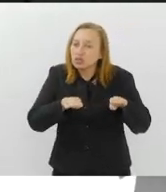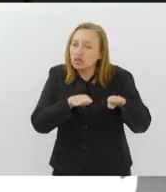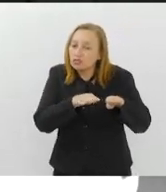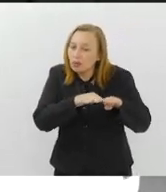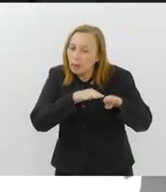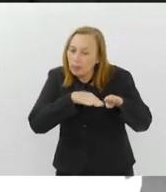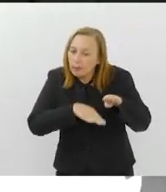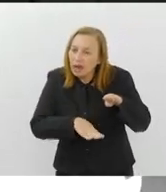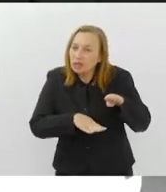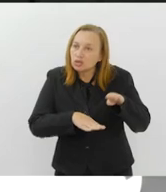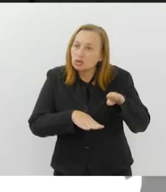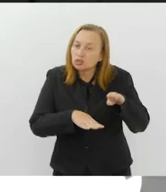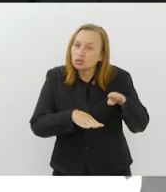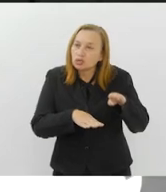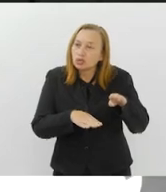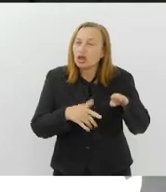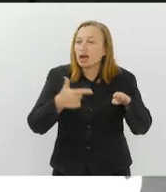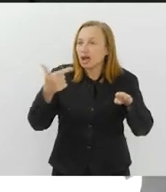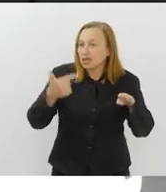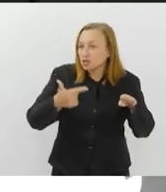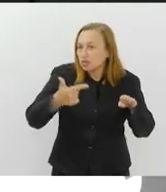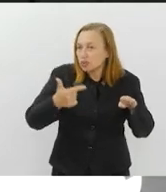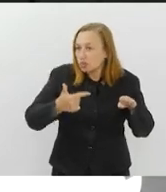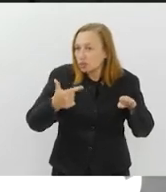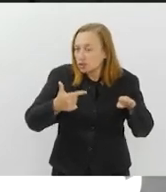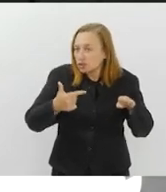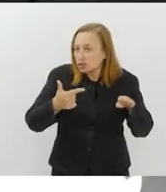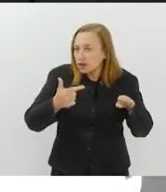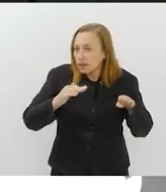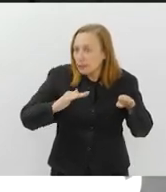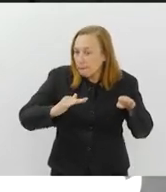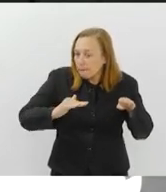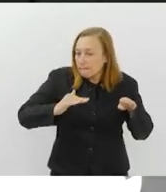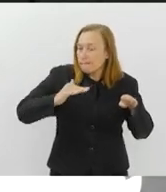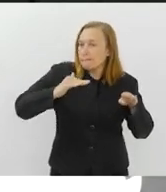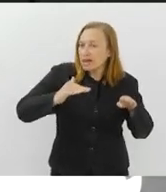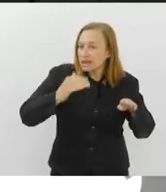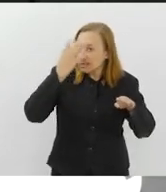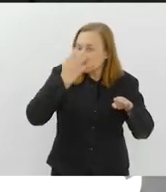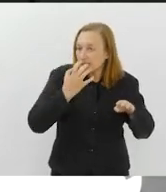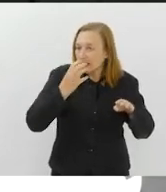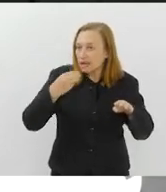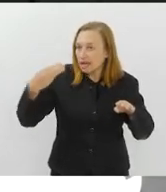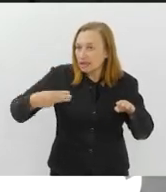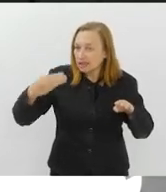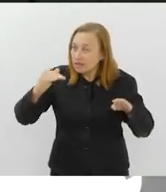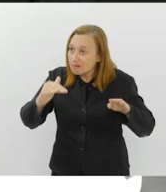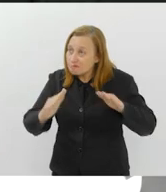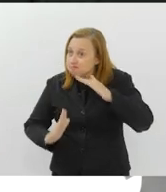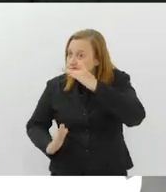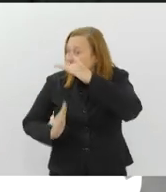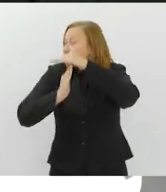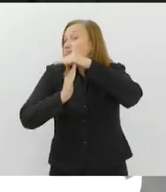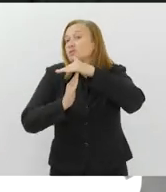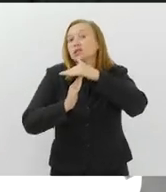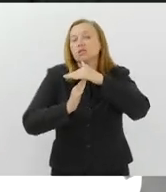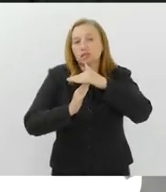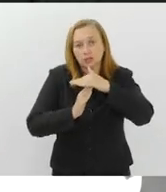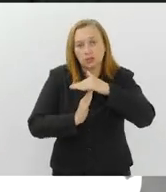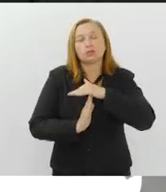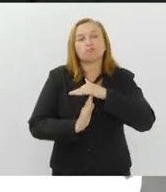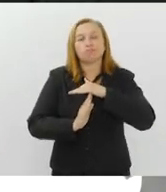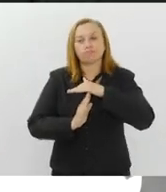média. A faixa 2 já é uma faixa um pouco mais gravosa, e a faixa 3 você já está numa faixa em que há um